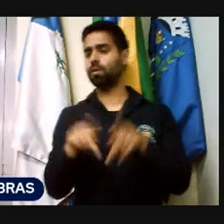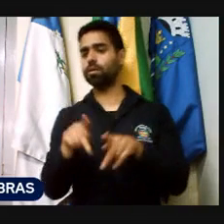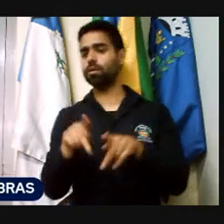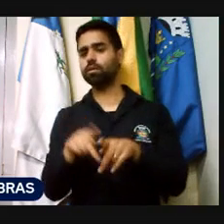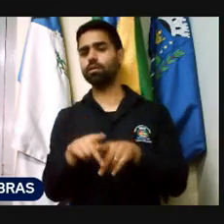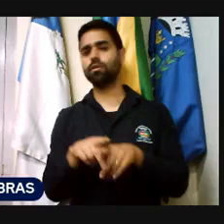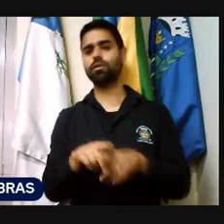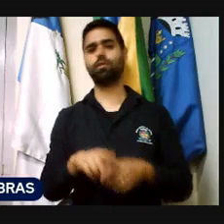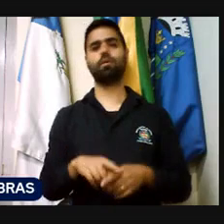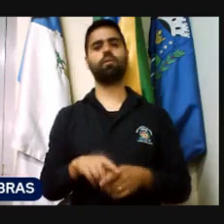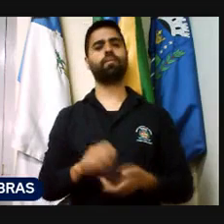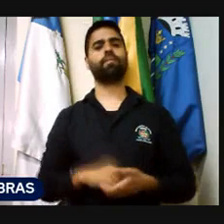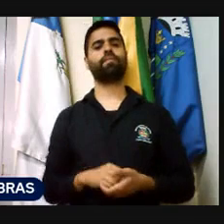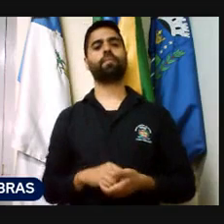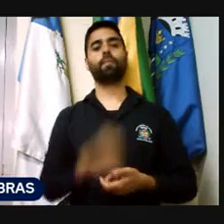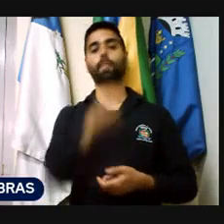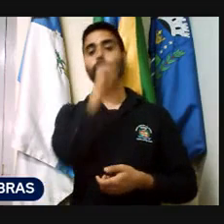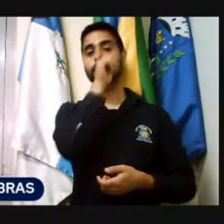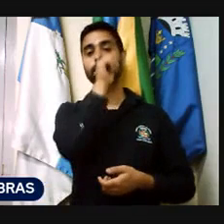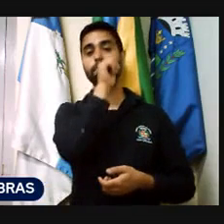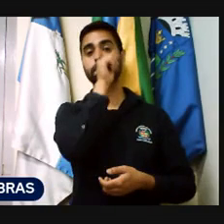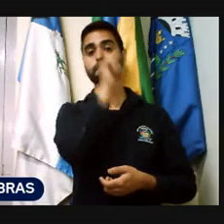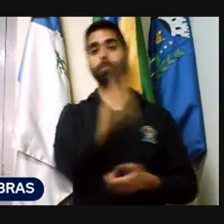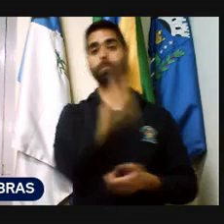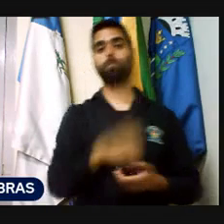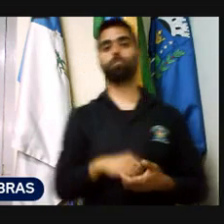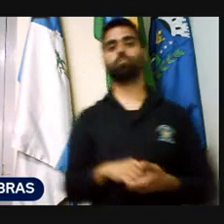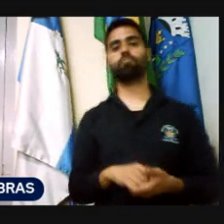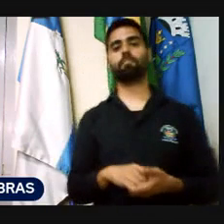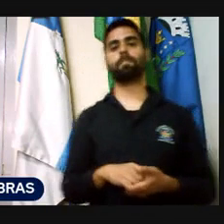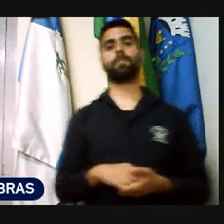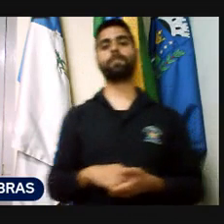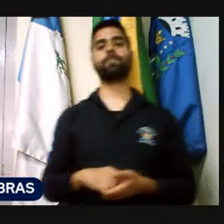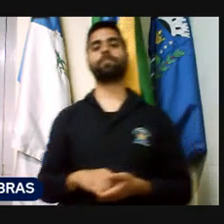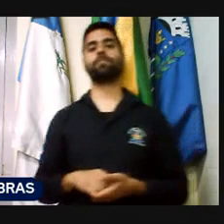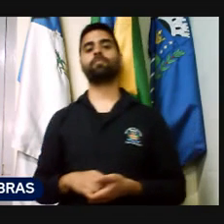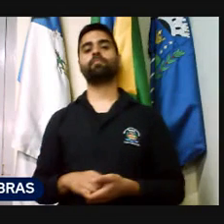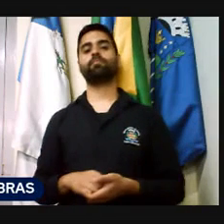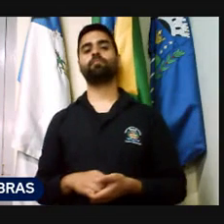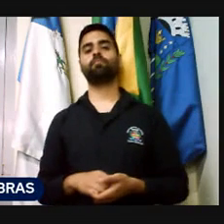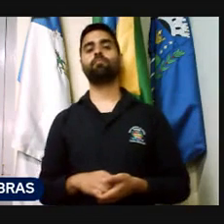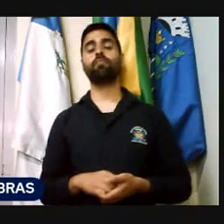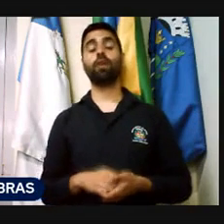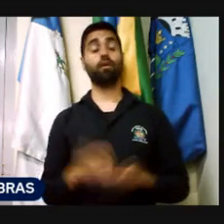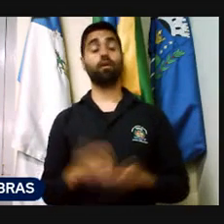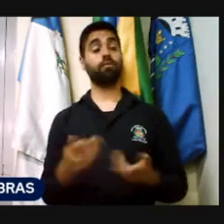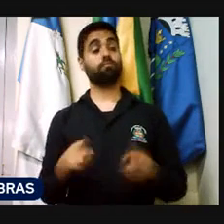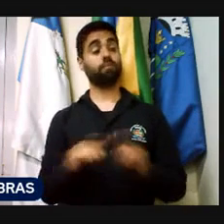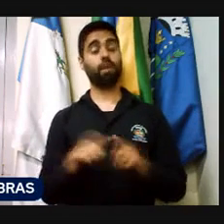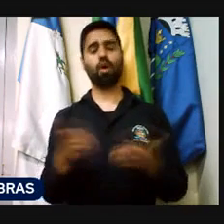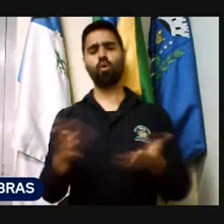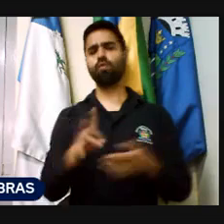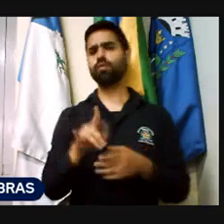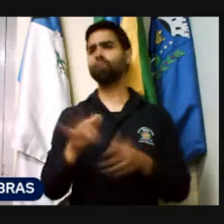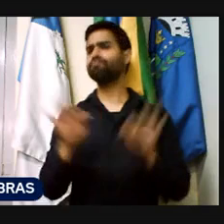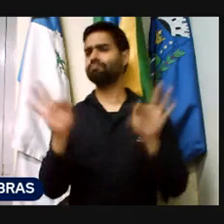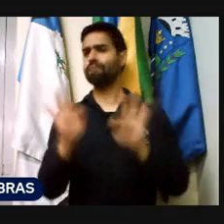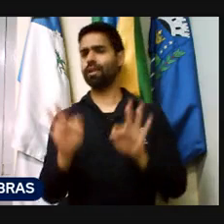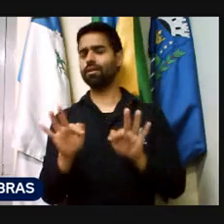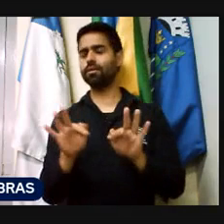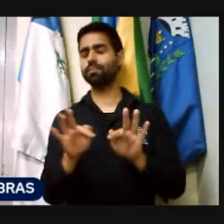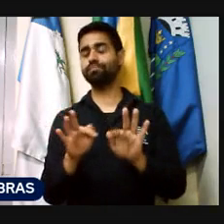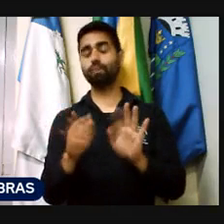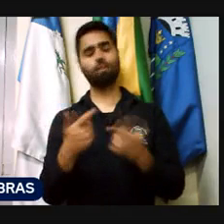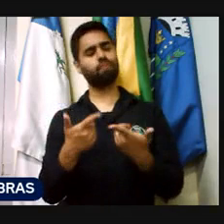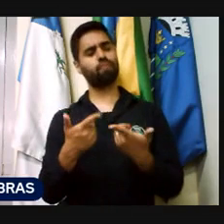uma dignidade melhor para usar aquele espaço. Queria também relatar aqui, hoje foi um dia muito feliz, né, para o nosso gabinete. Nós